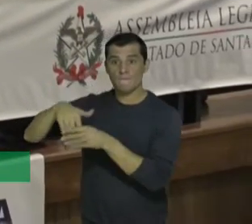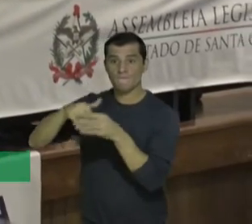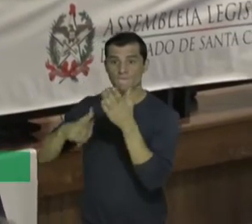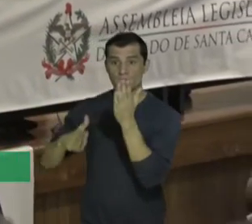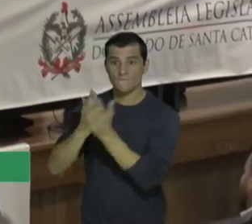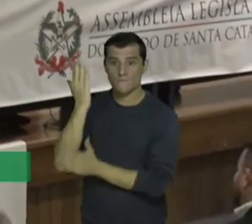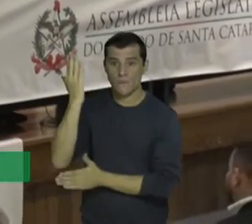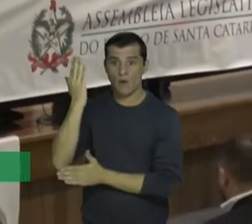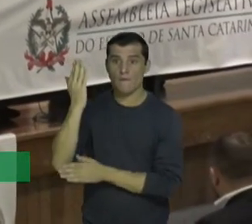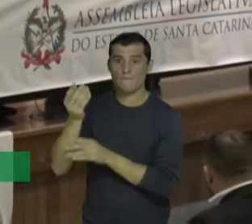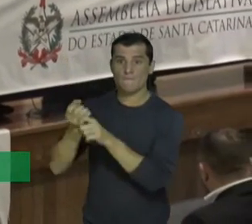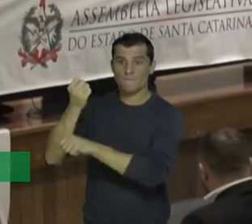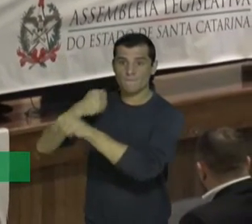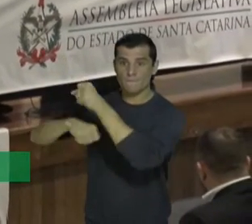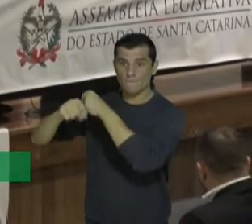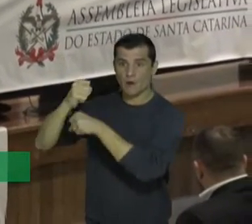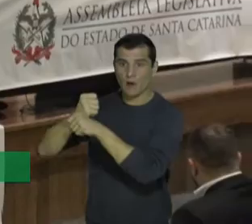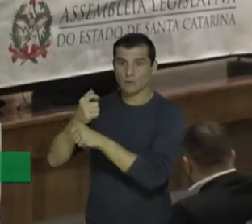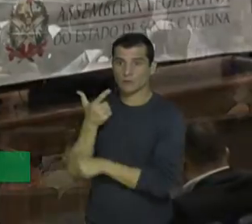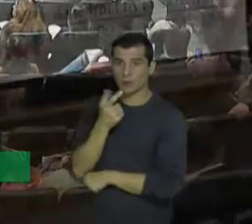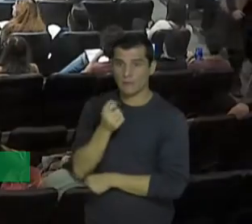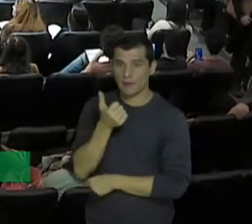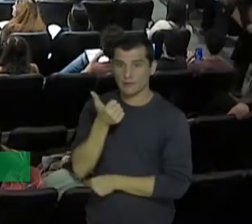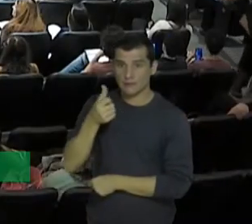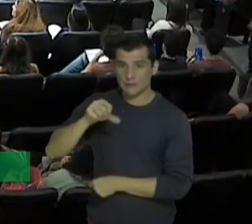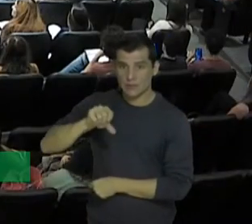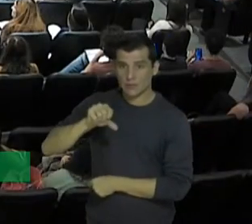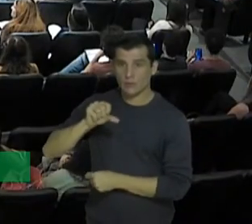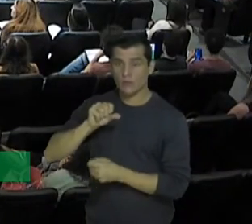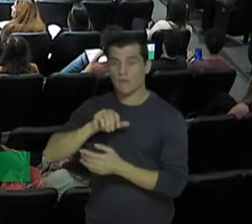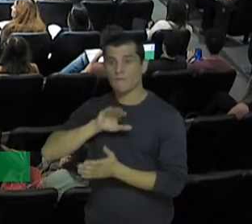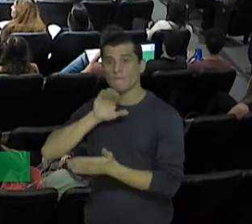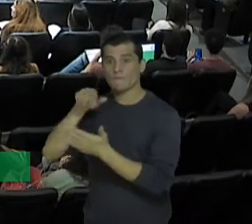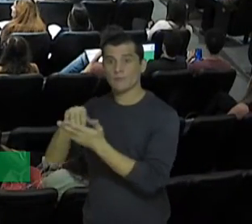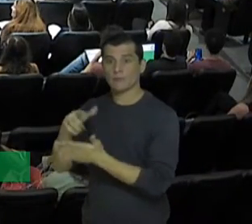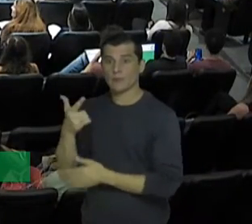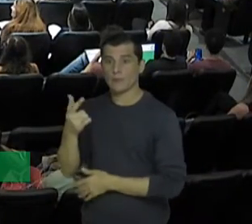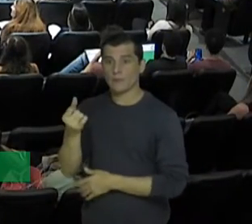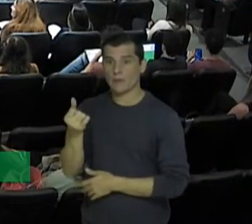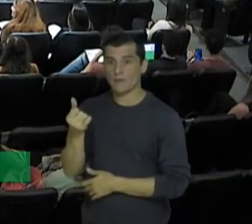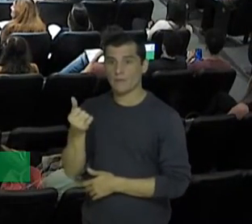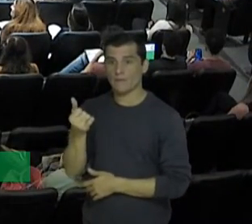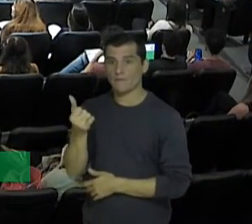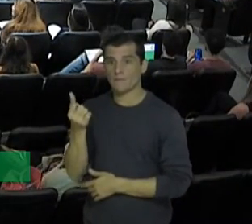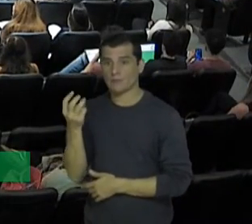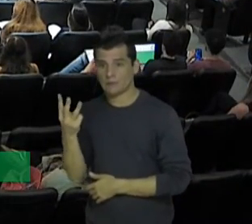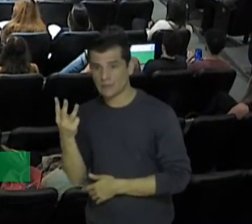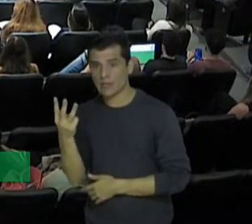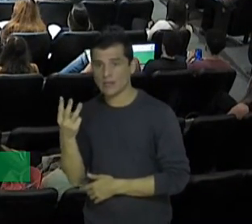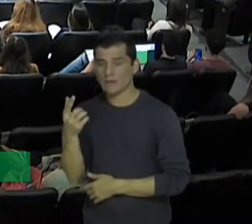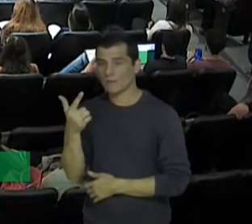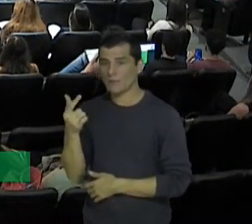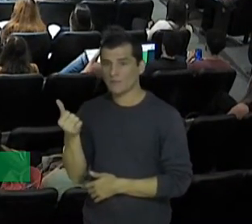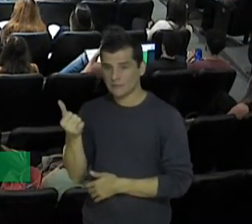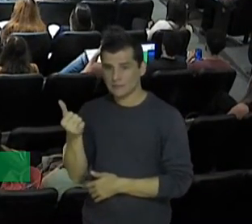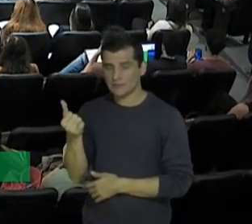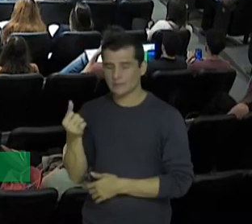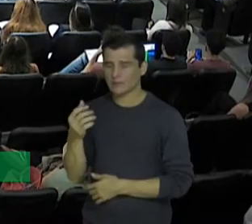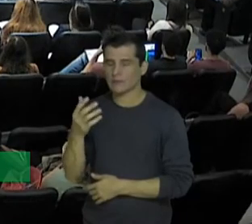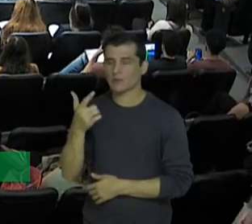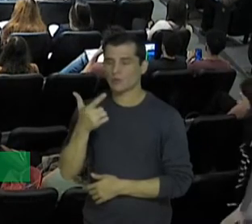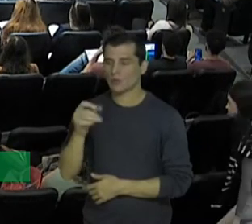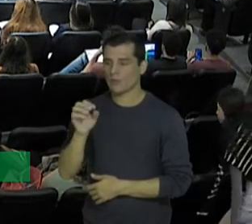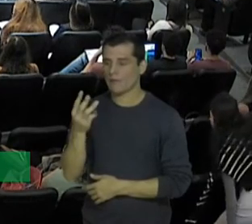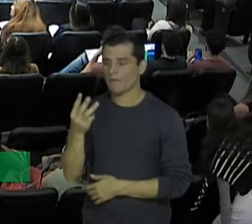ocorreu de 2019 a 2023 e atualmente na 20ª legislatura Deputado vossa excelência está com a